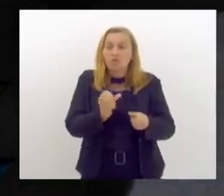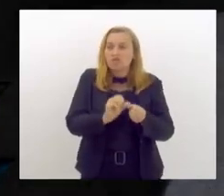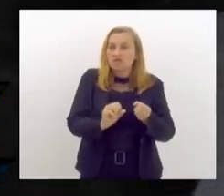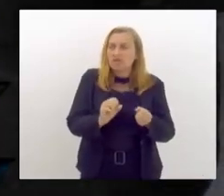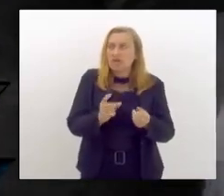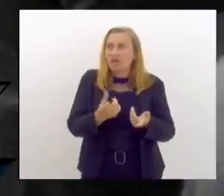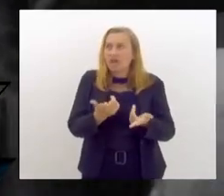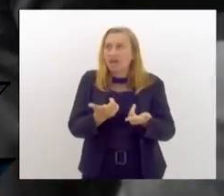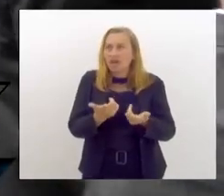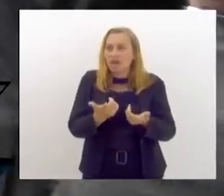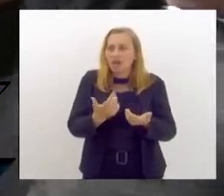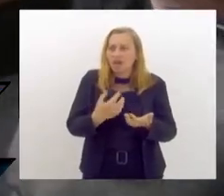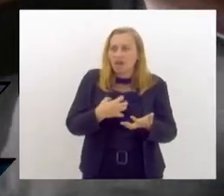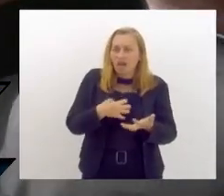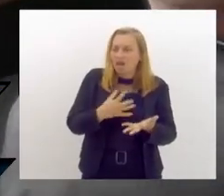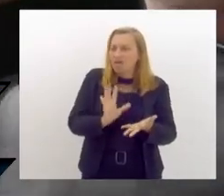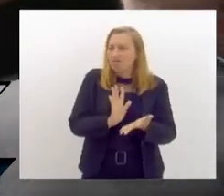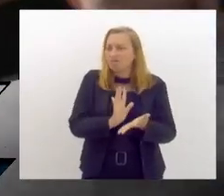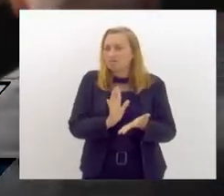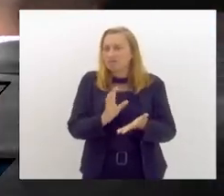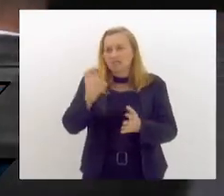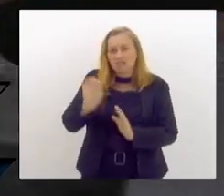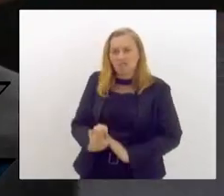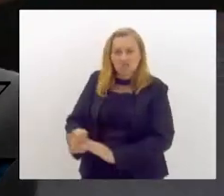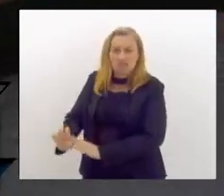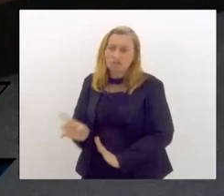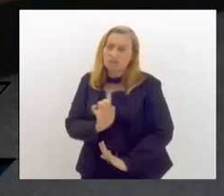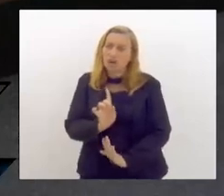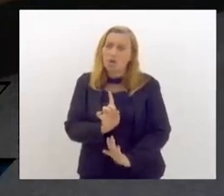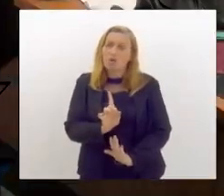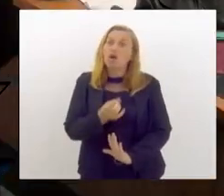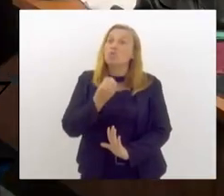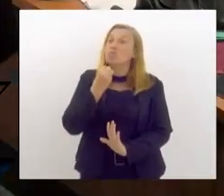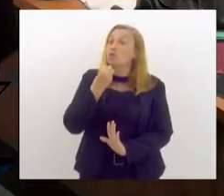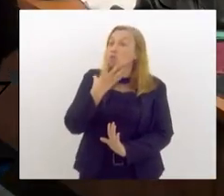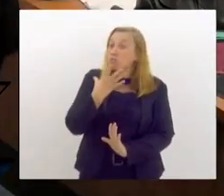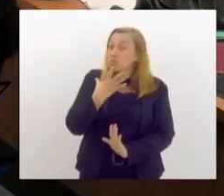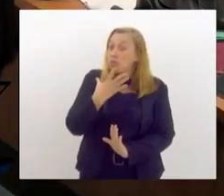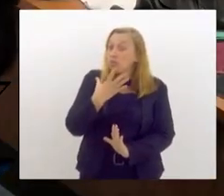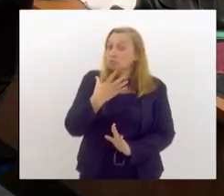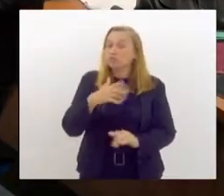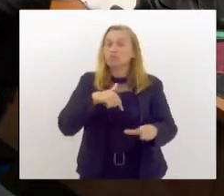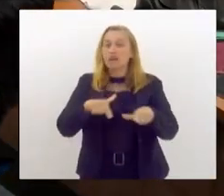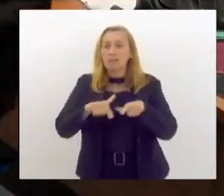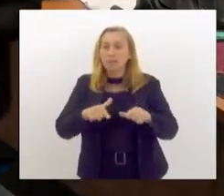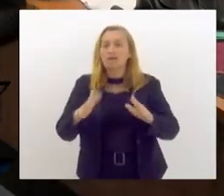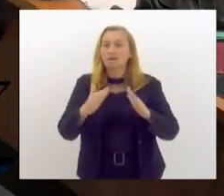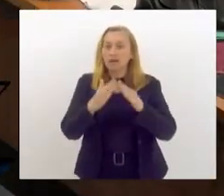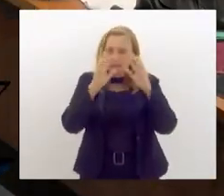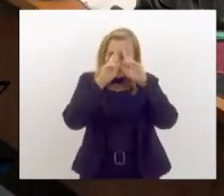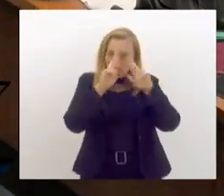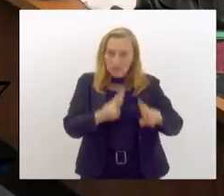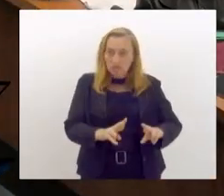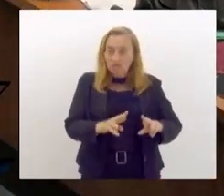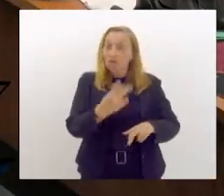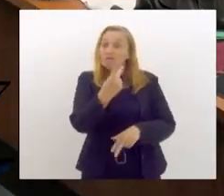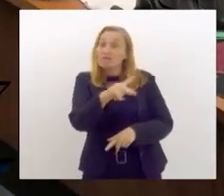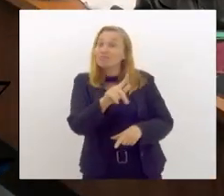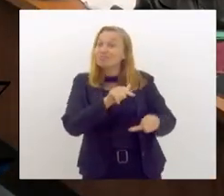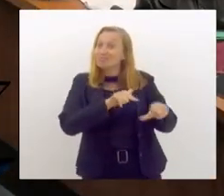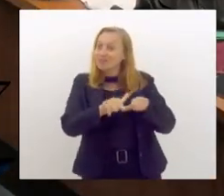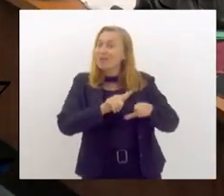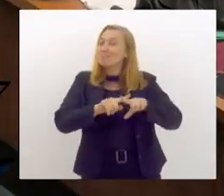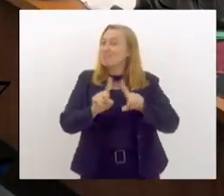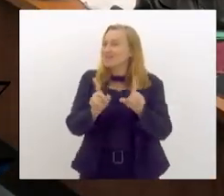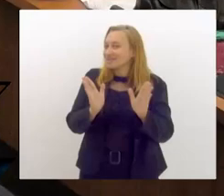receio de obstrução da esquerda ou não, é pelo bom andamento dos trabalhos da casa, em respeito ao seu mandato.